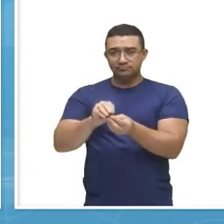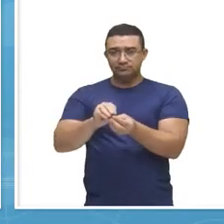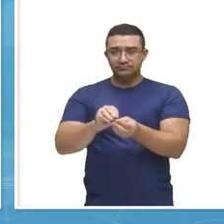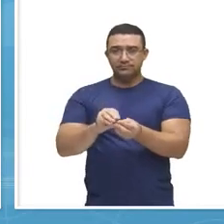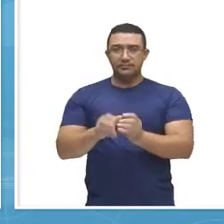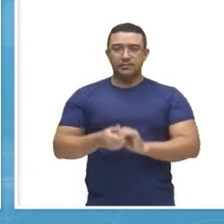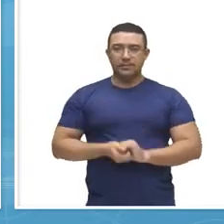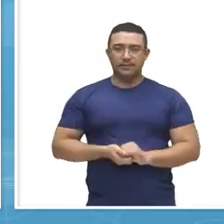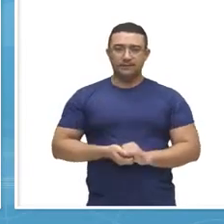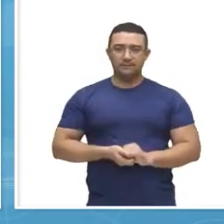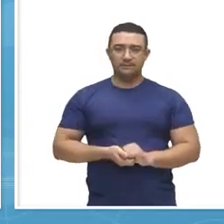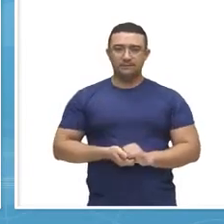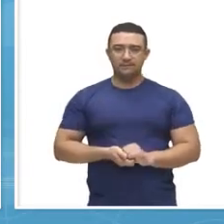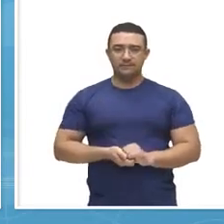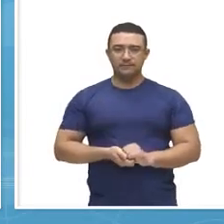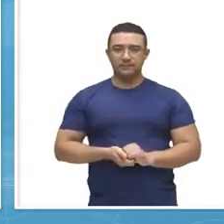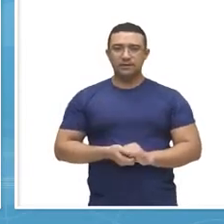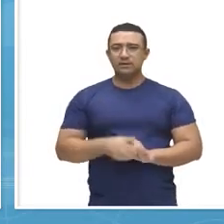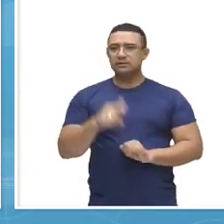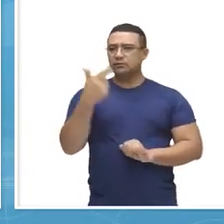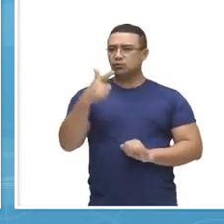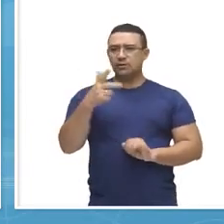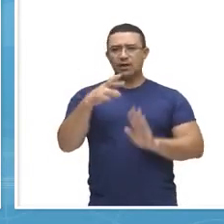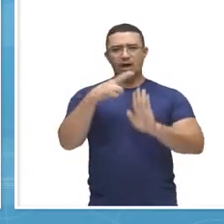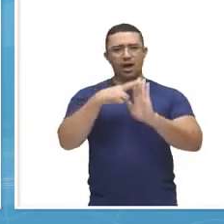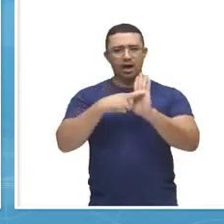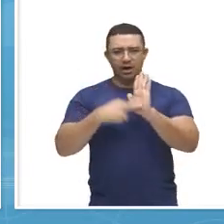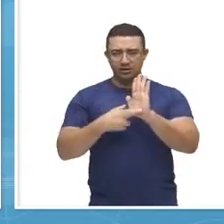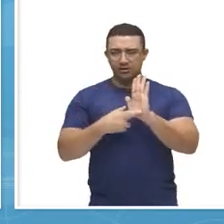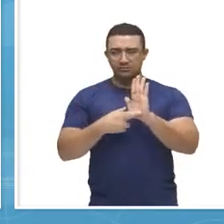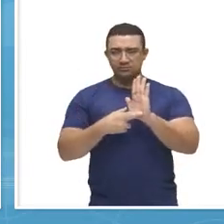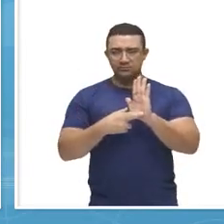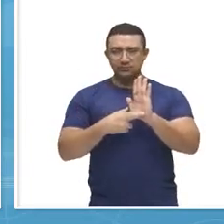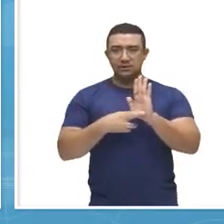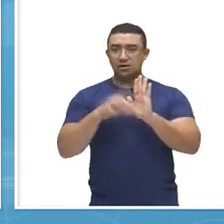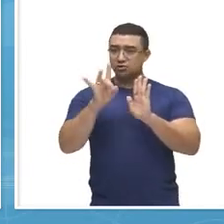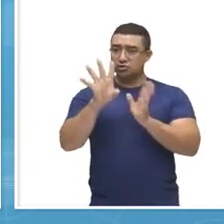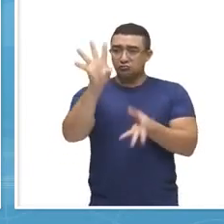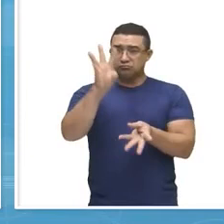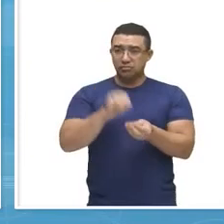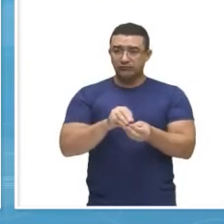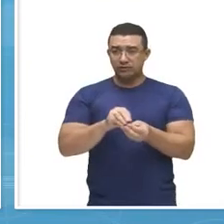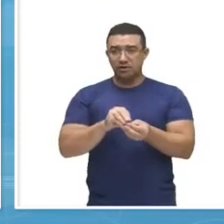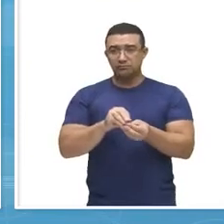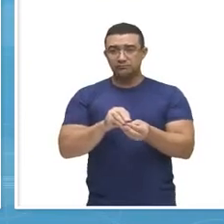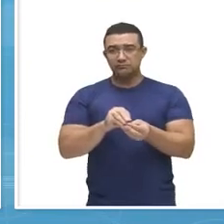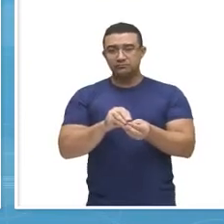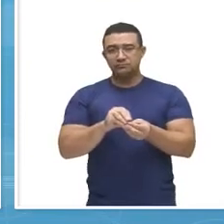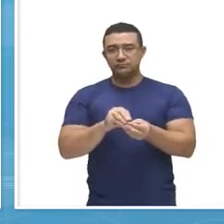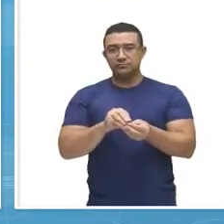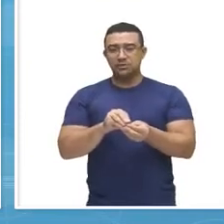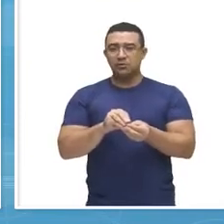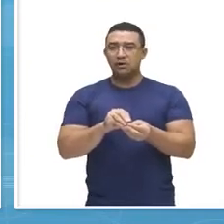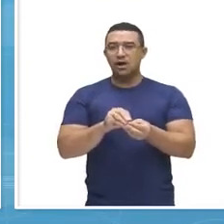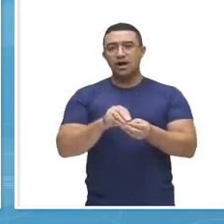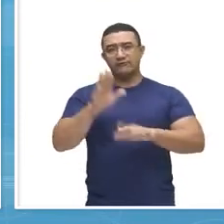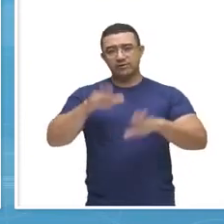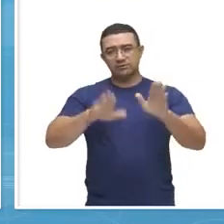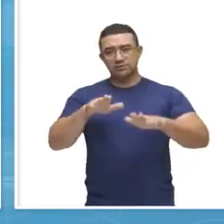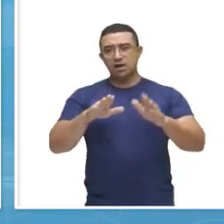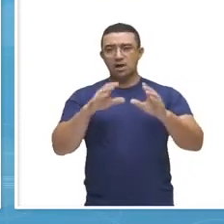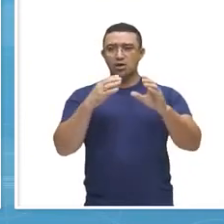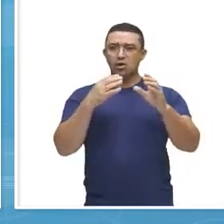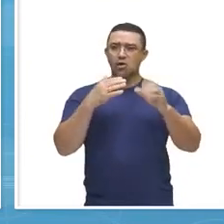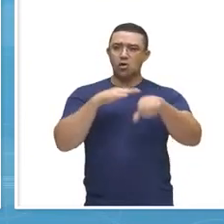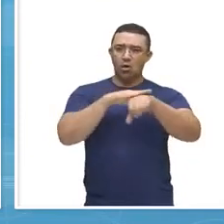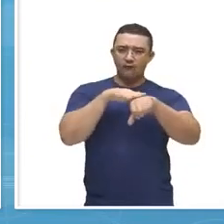ou por extenso, não existe uma regra. A gente normalmente utiliza a forma abreviada em situações informais, mas não existe uma regra, tá? Pode